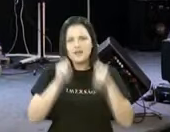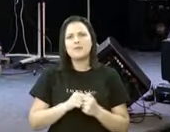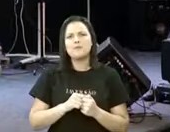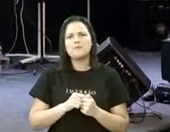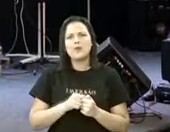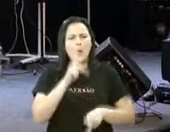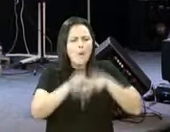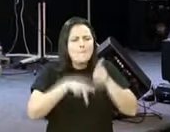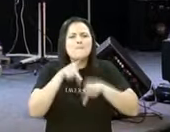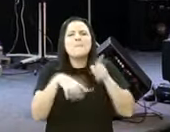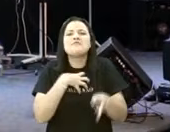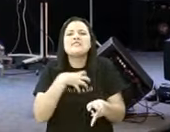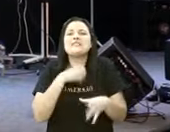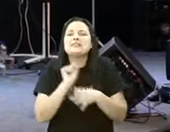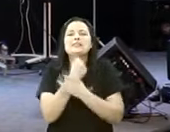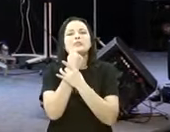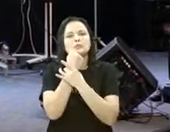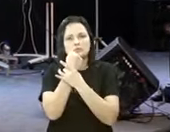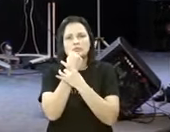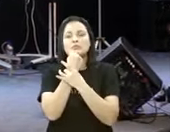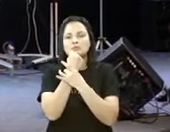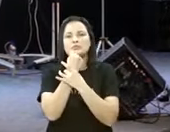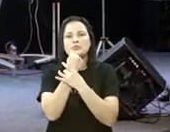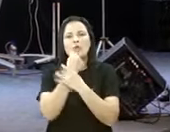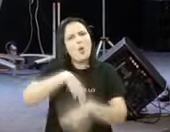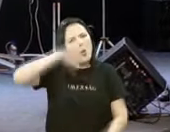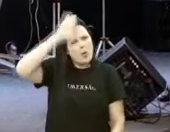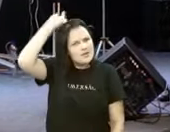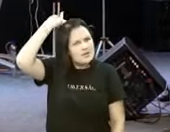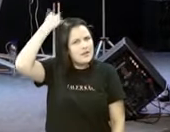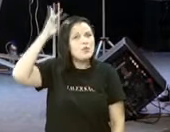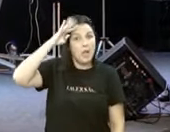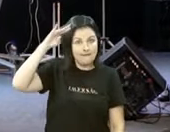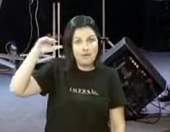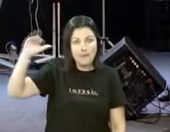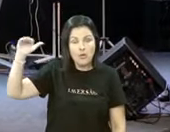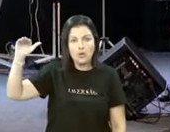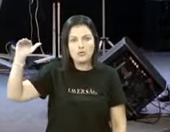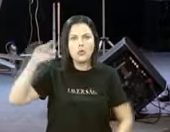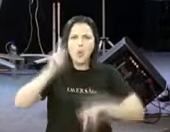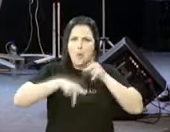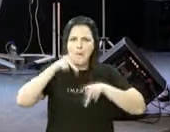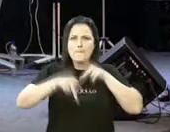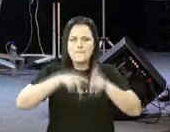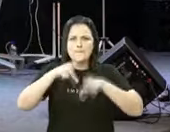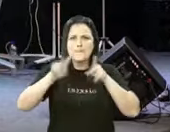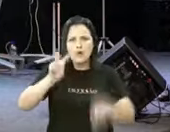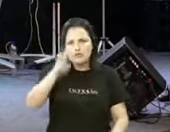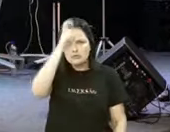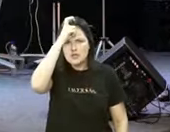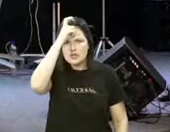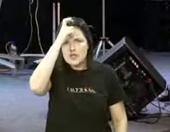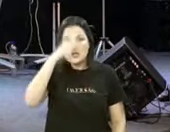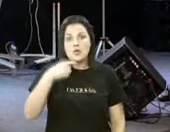O exército que Uzias carregava era tão famoso que o povo do Egito ficou sabendo da fama.